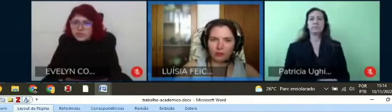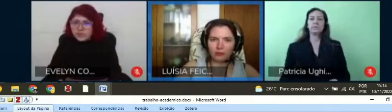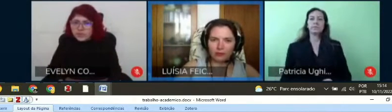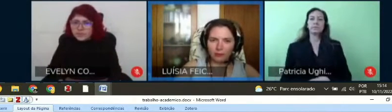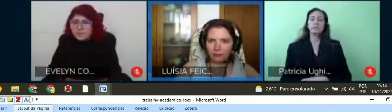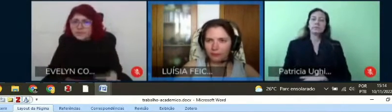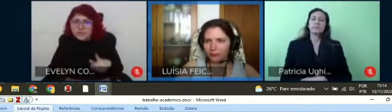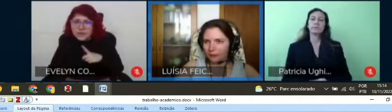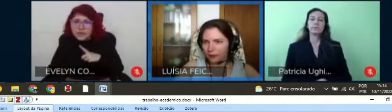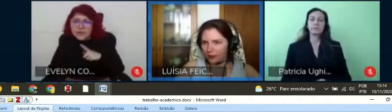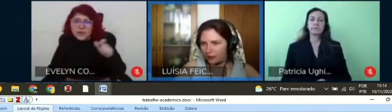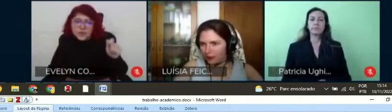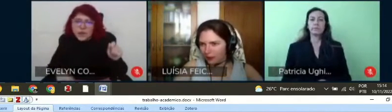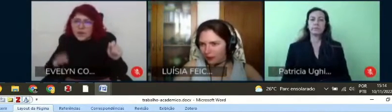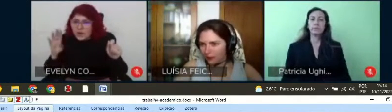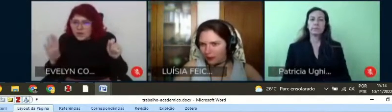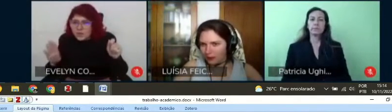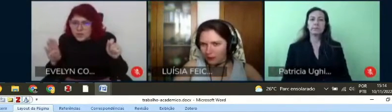ali eu tenho o apêndice B.